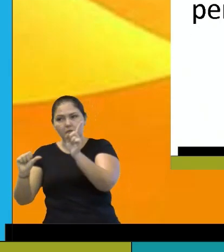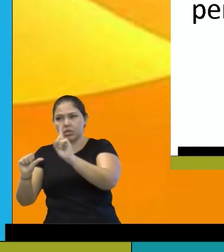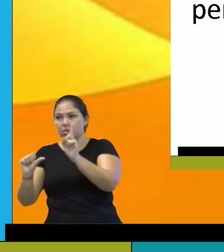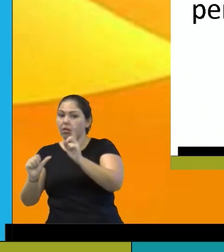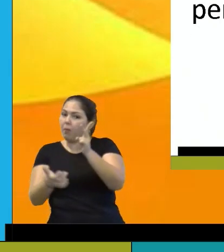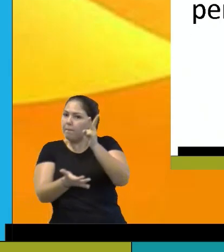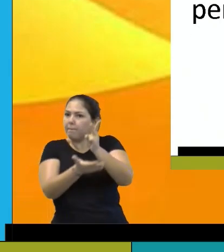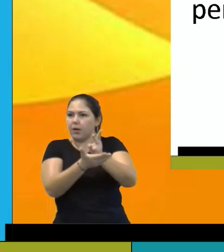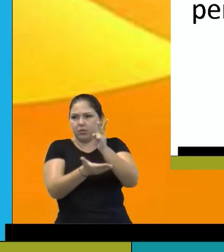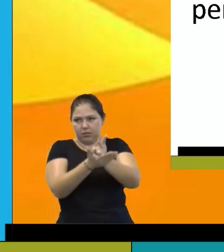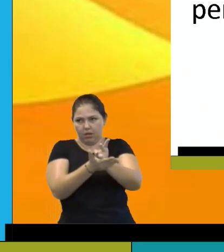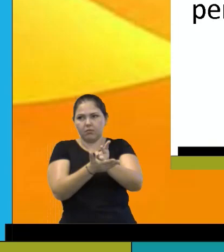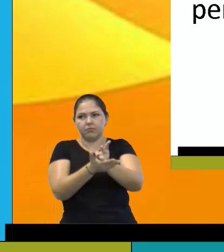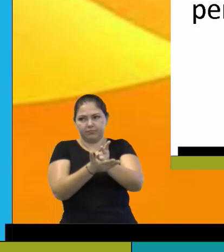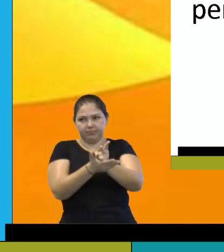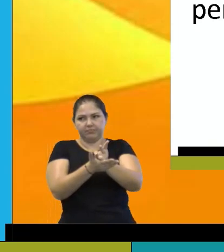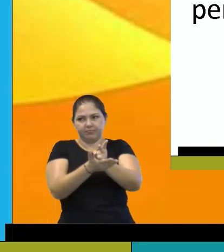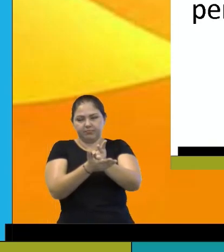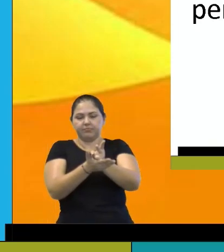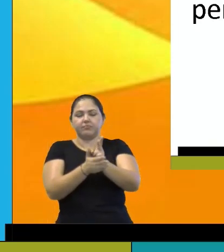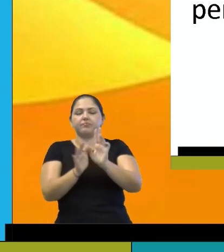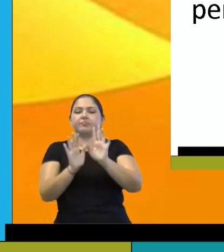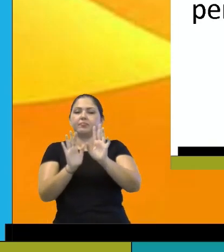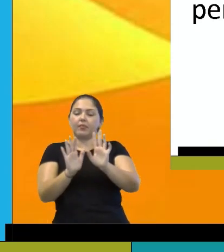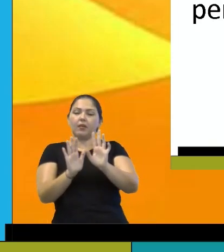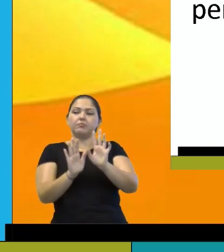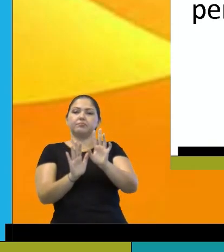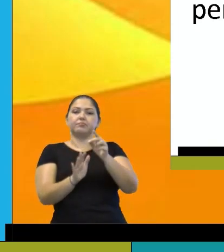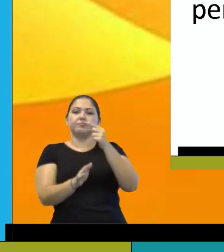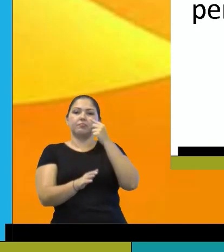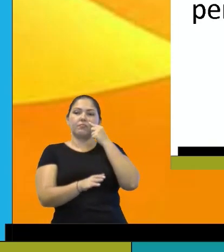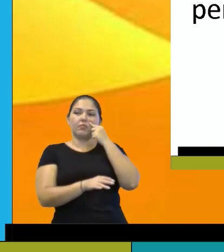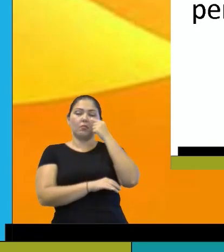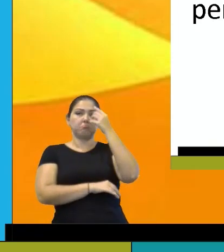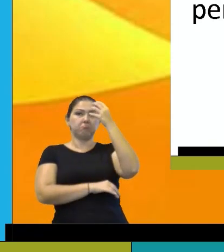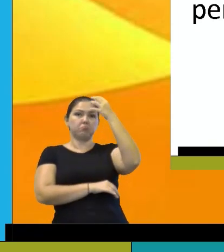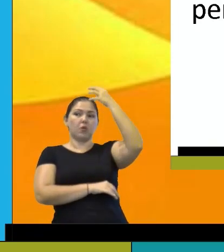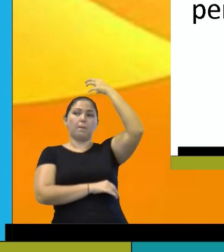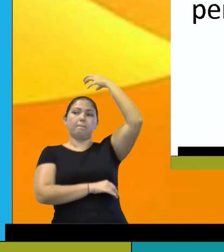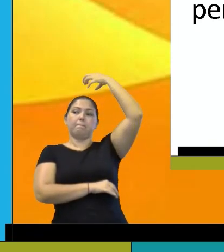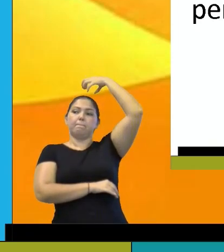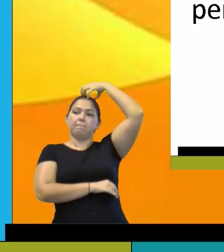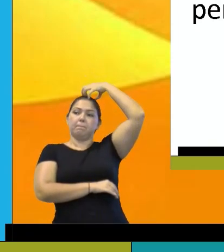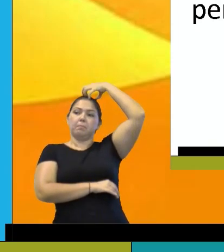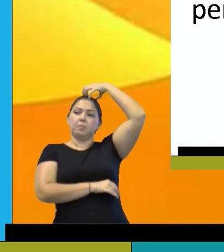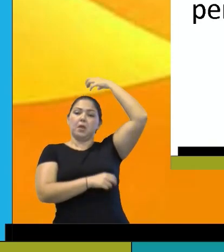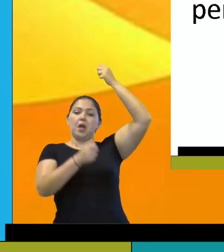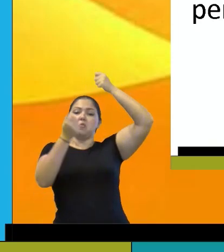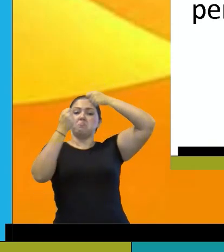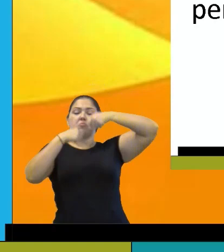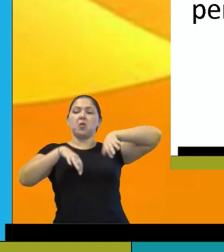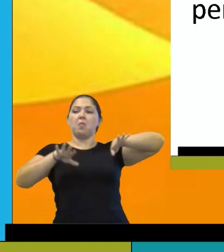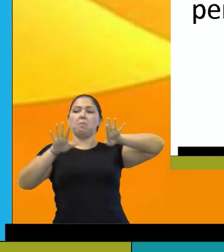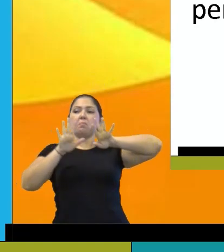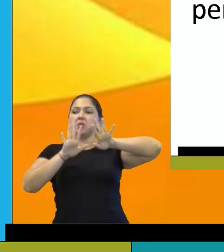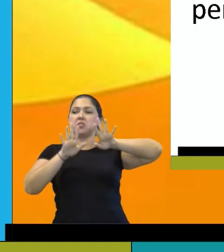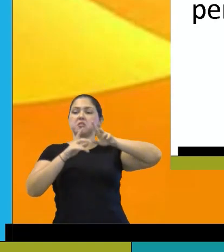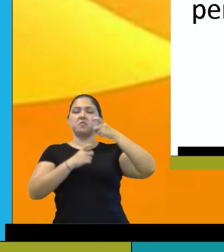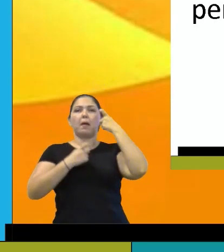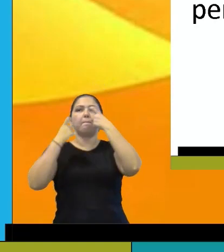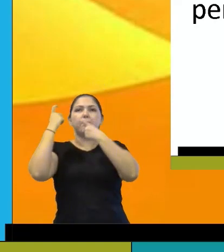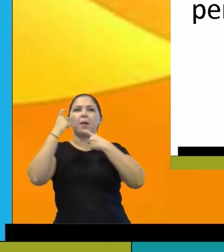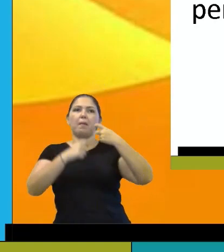Como é que ele começa o texto? O príncipe não deve se incomodar com a reputação de cruel. Se